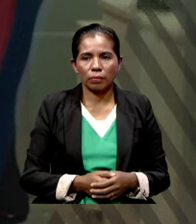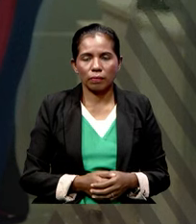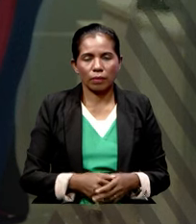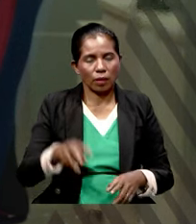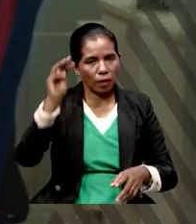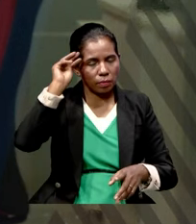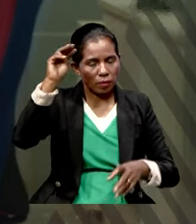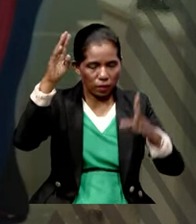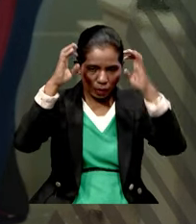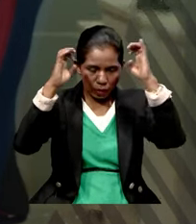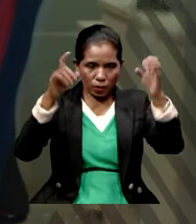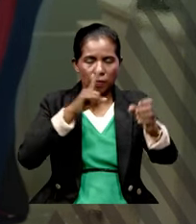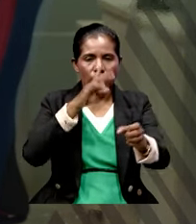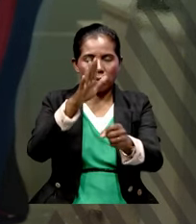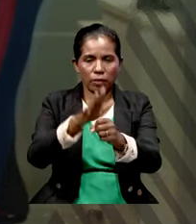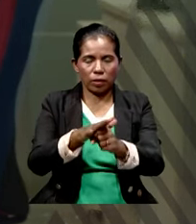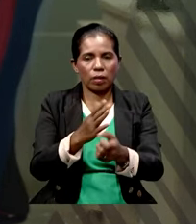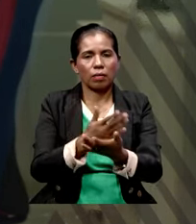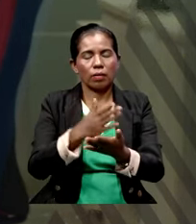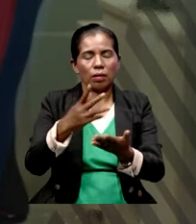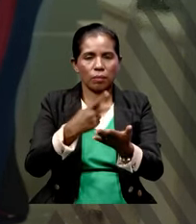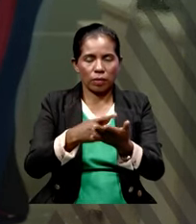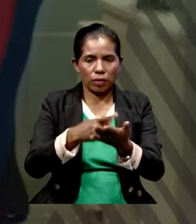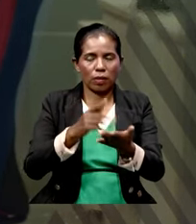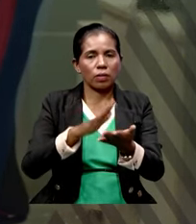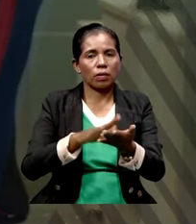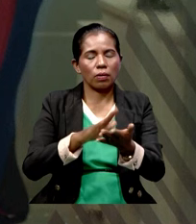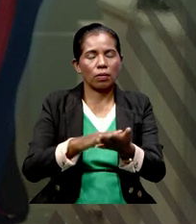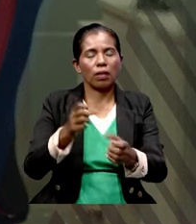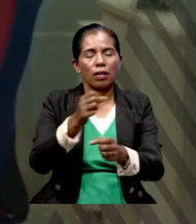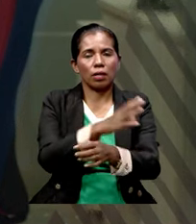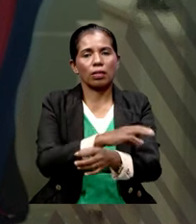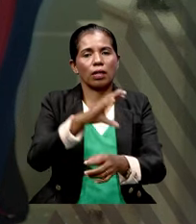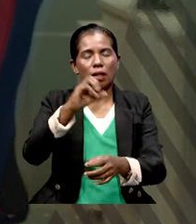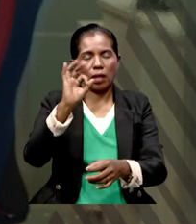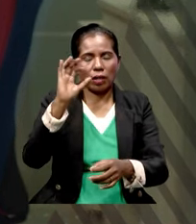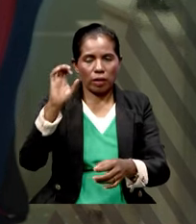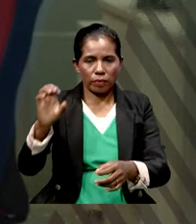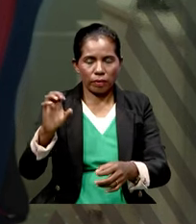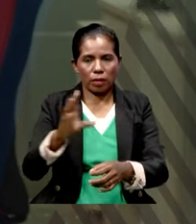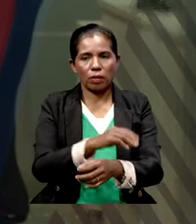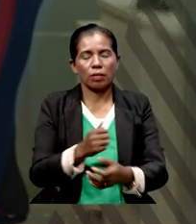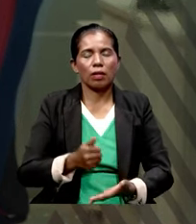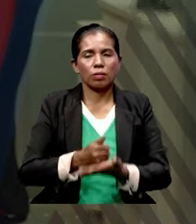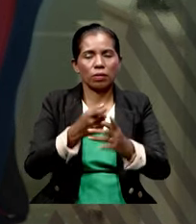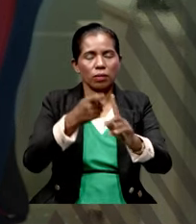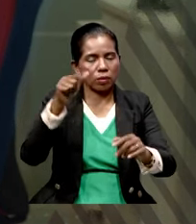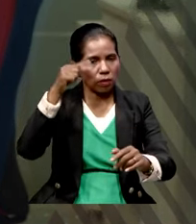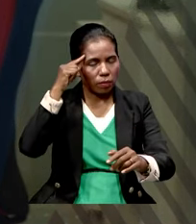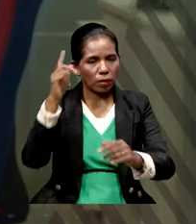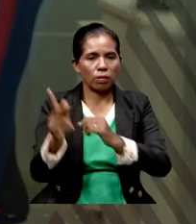Ministério da Educação compromete-se a habilitar um projeto de escola CAF e posto administrativo CIRA com apoio do governo